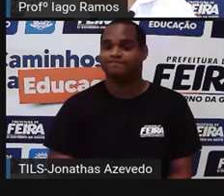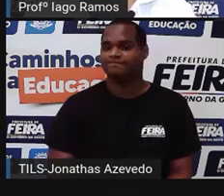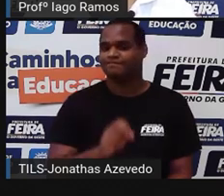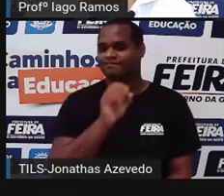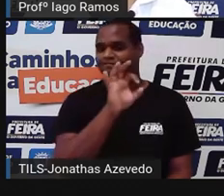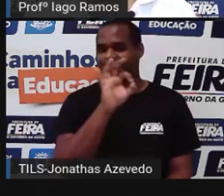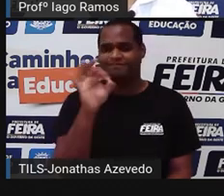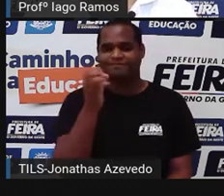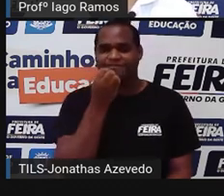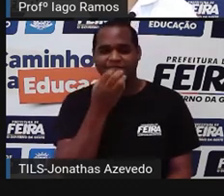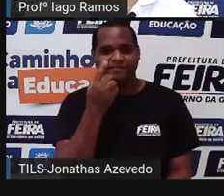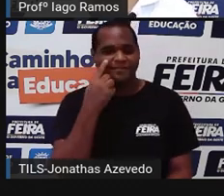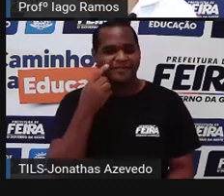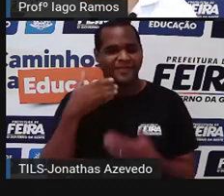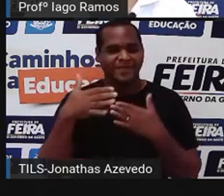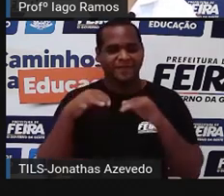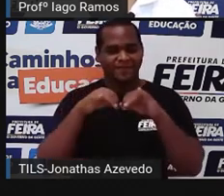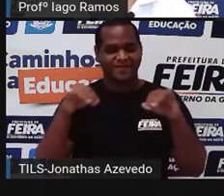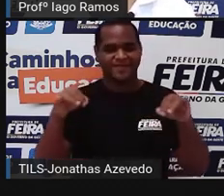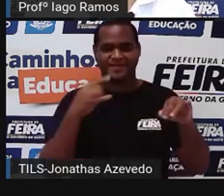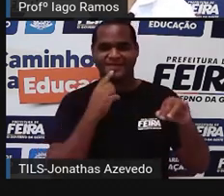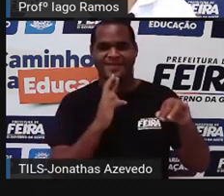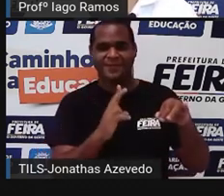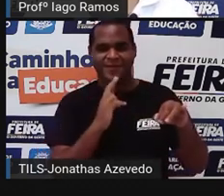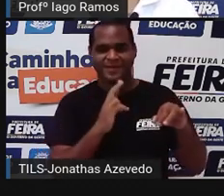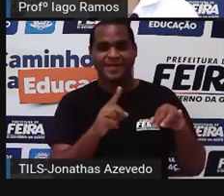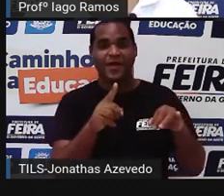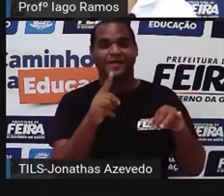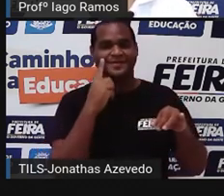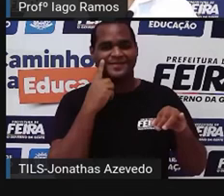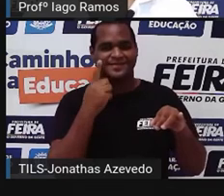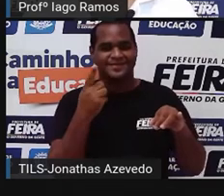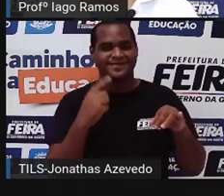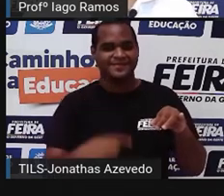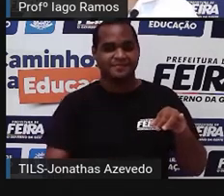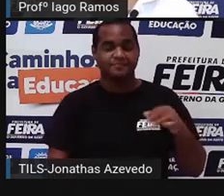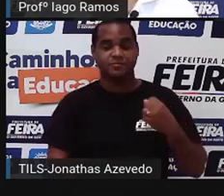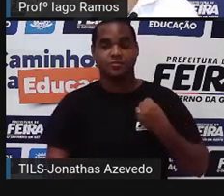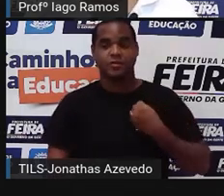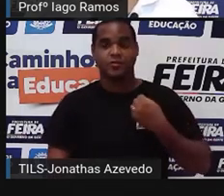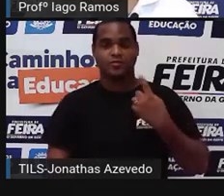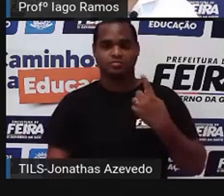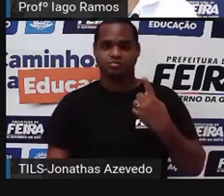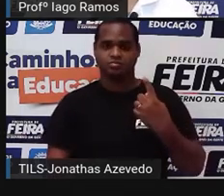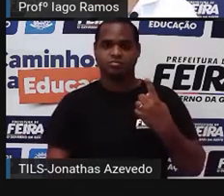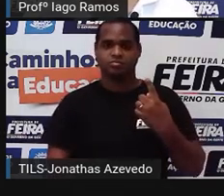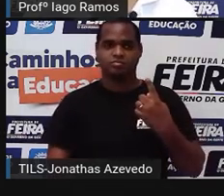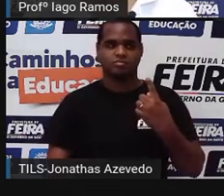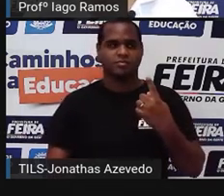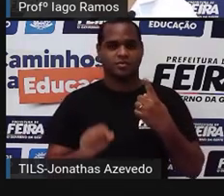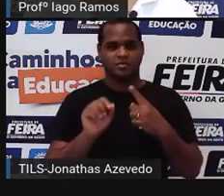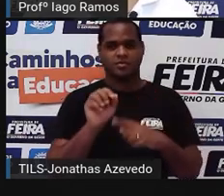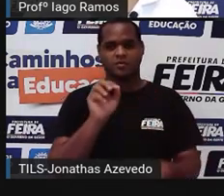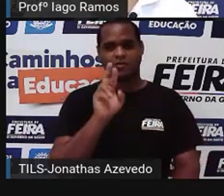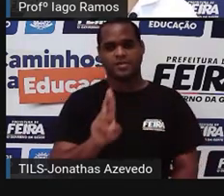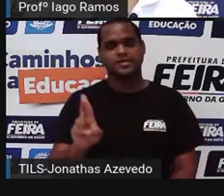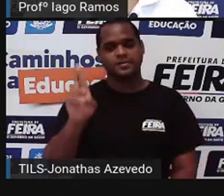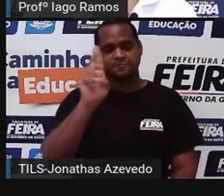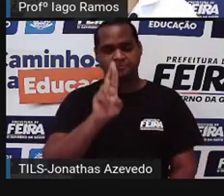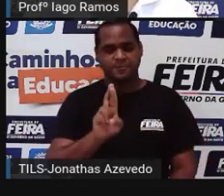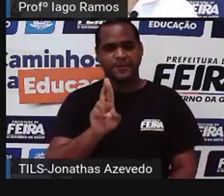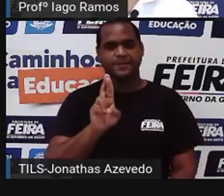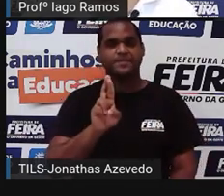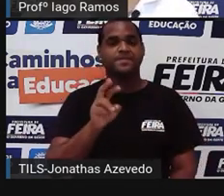potinho vamos lá já Vamos divulgar a resposta para gente entendeu olha só a um o caso é um caso de